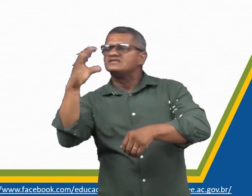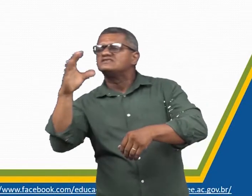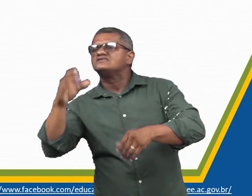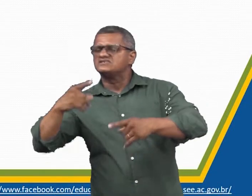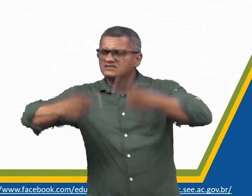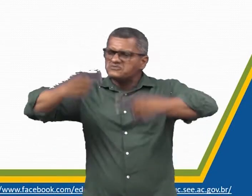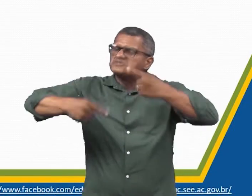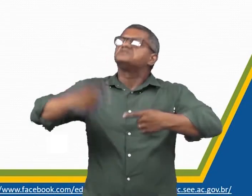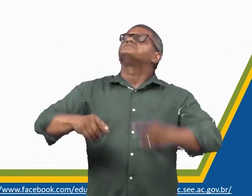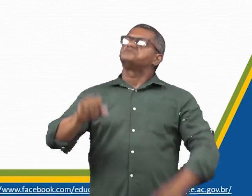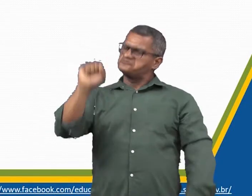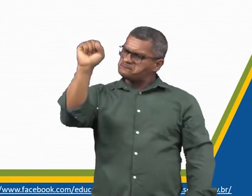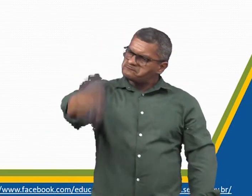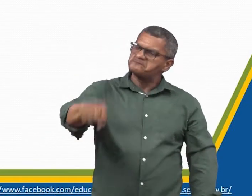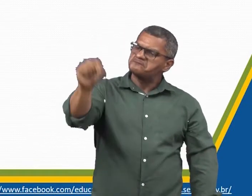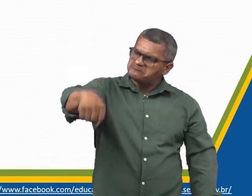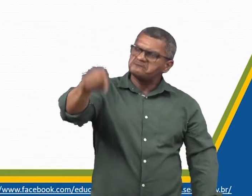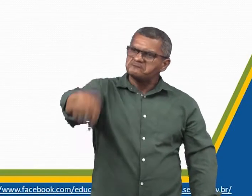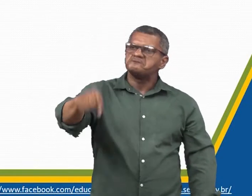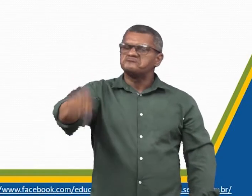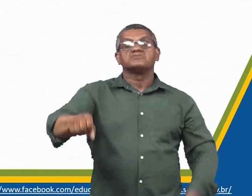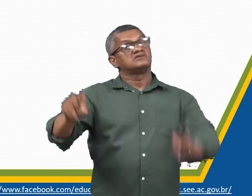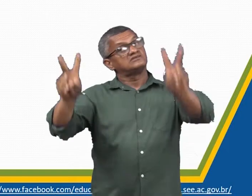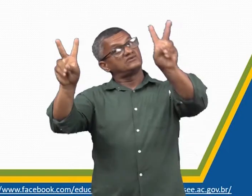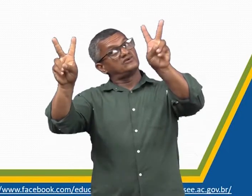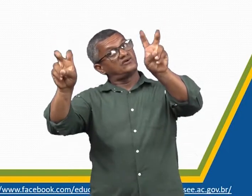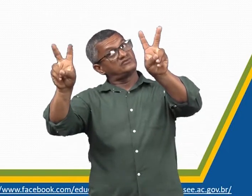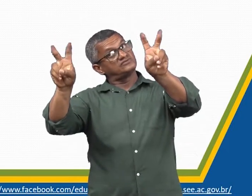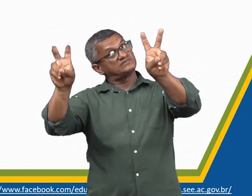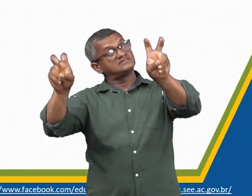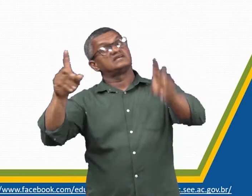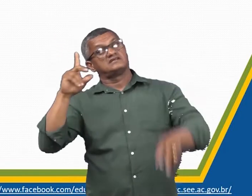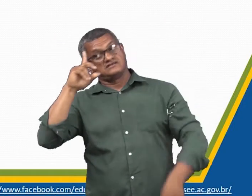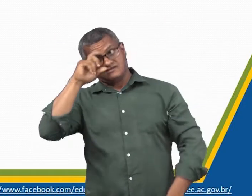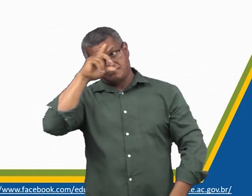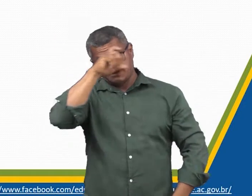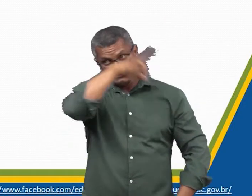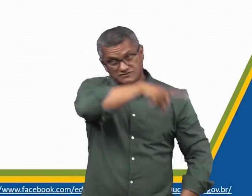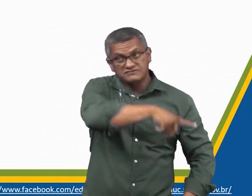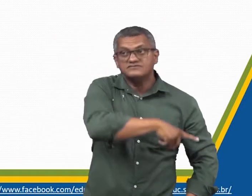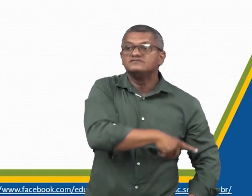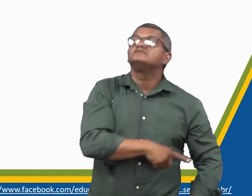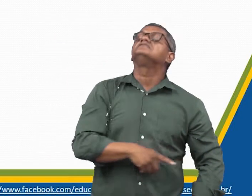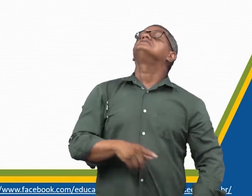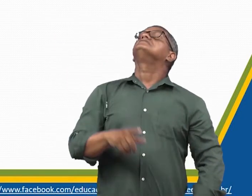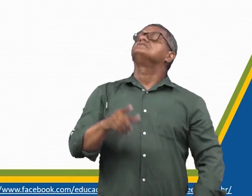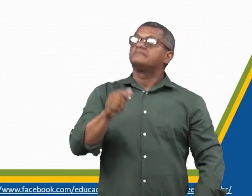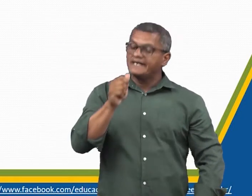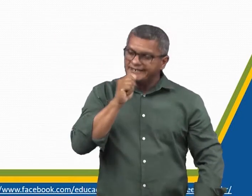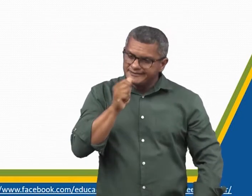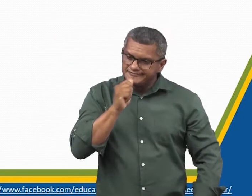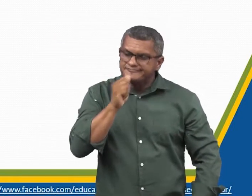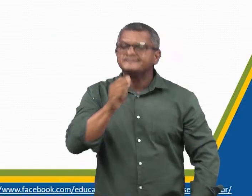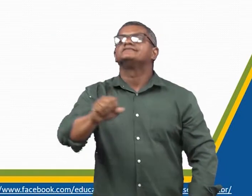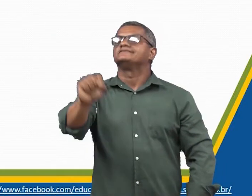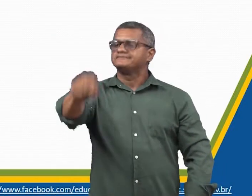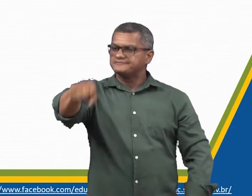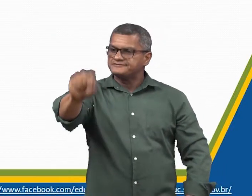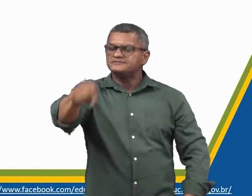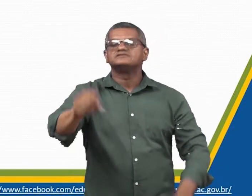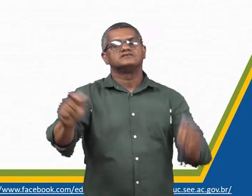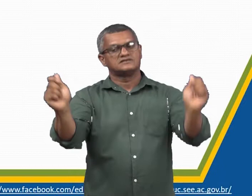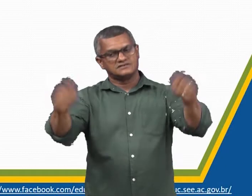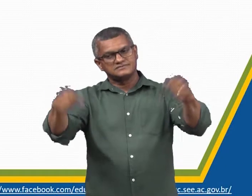políticos, eles respondem o seguinte: sim. Apesar de ser um tema muito controvertido, né, ainda